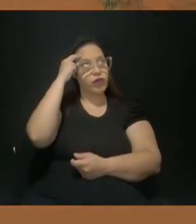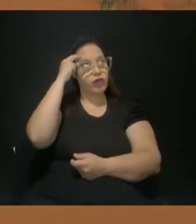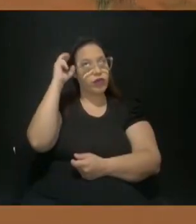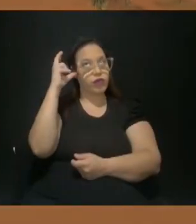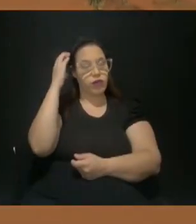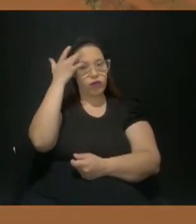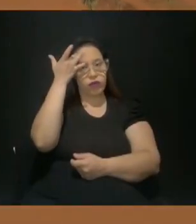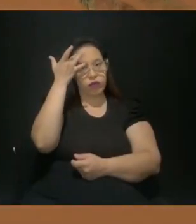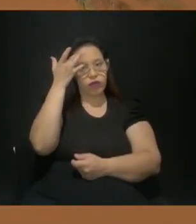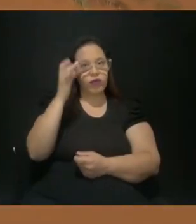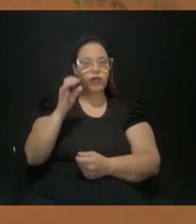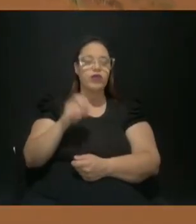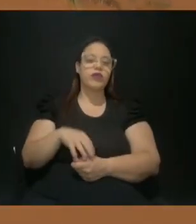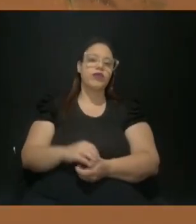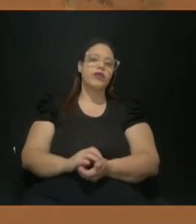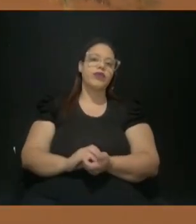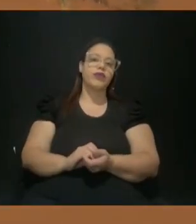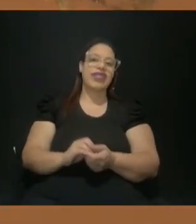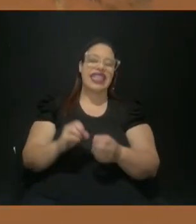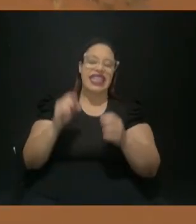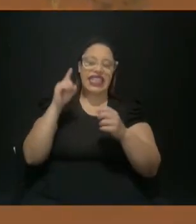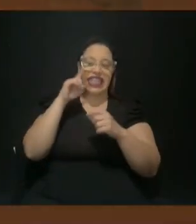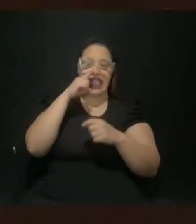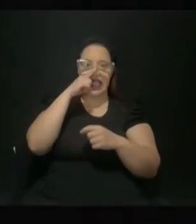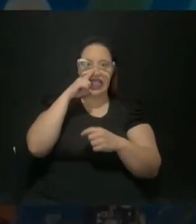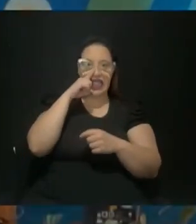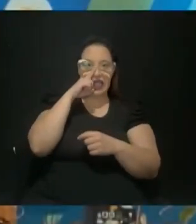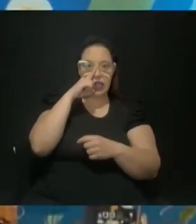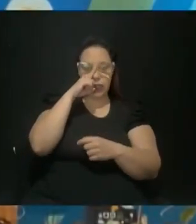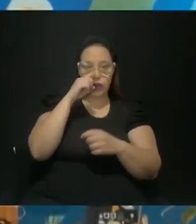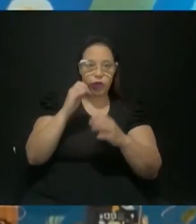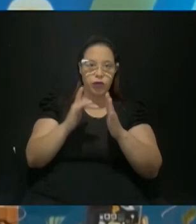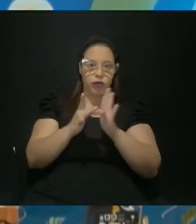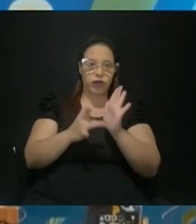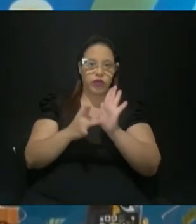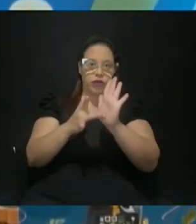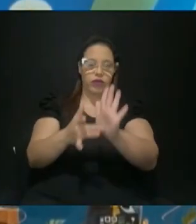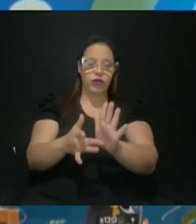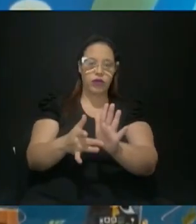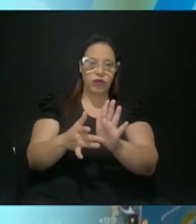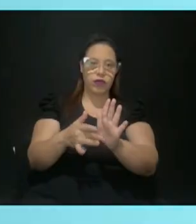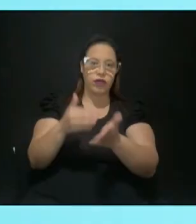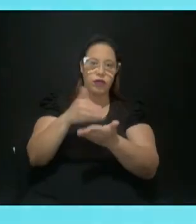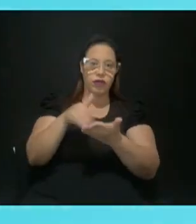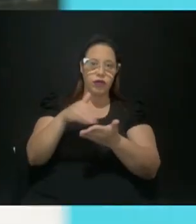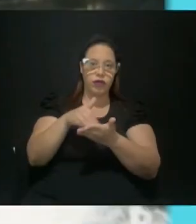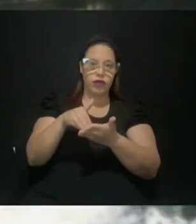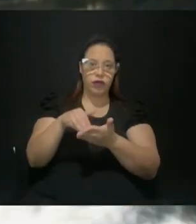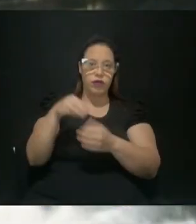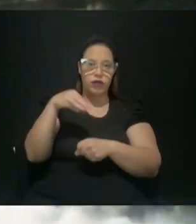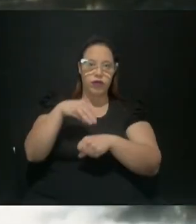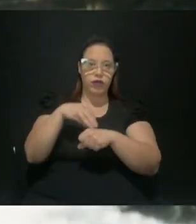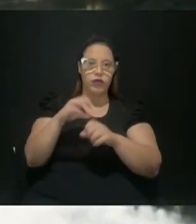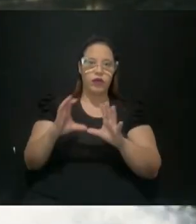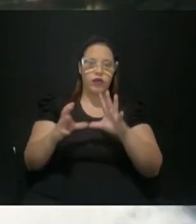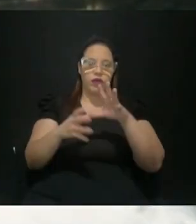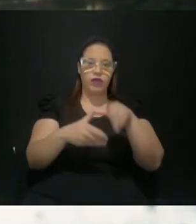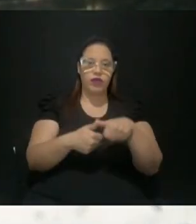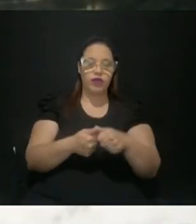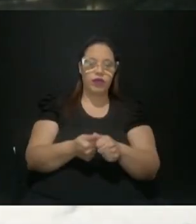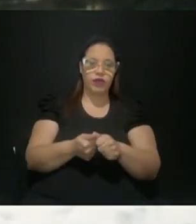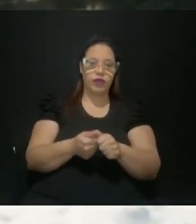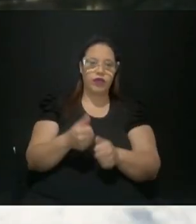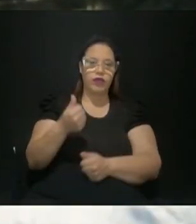risco de desastres, segundo nota divulgada pelo Ministério da Integração e Desenvolvimento Regional. Cerca de